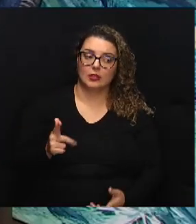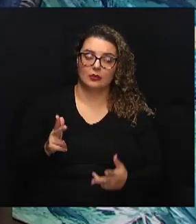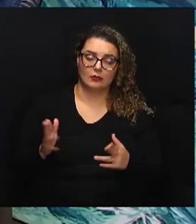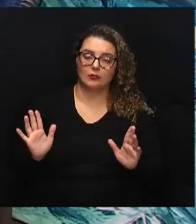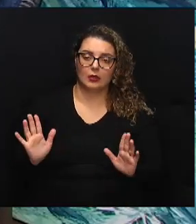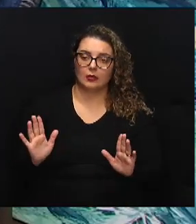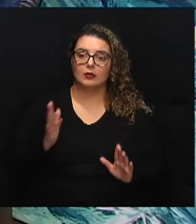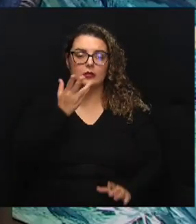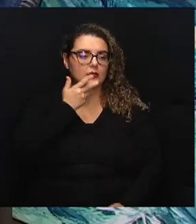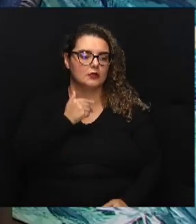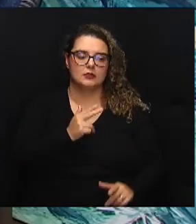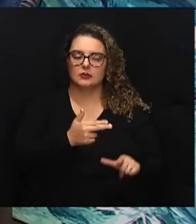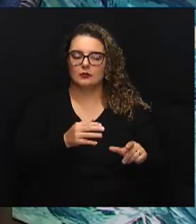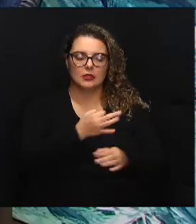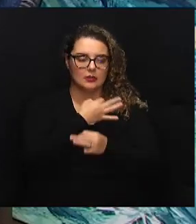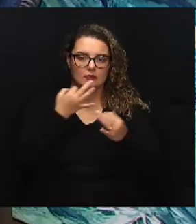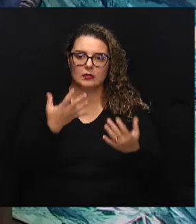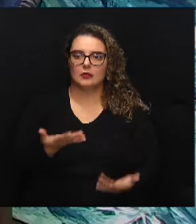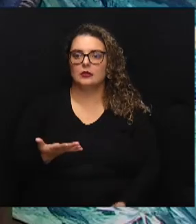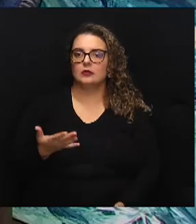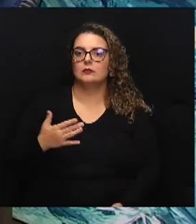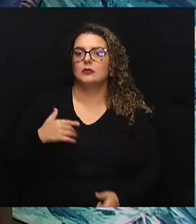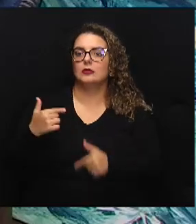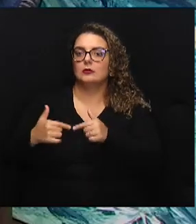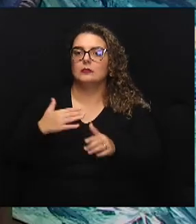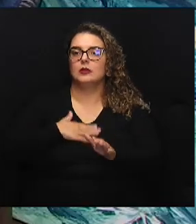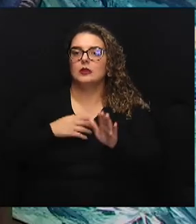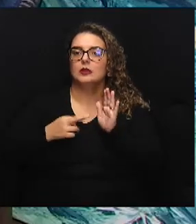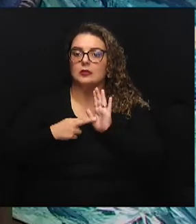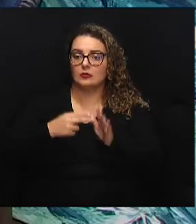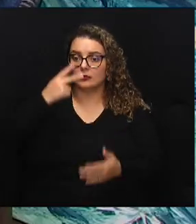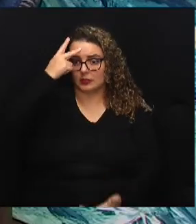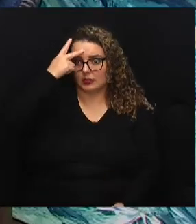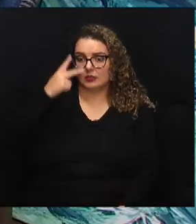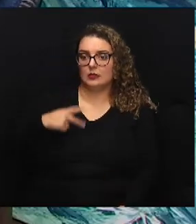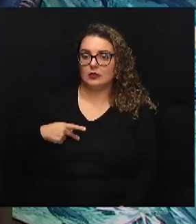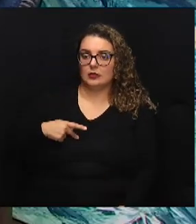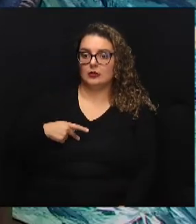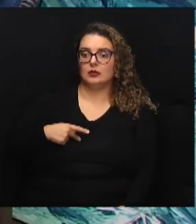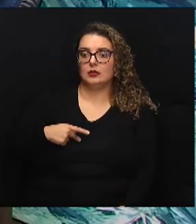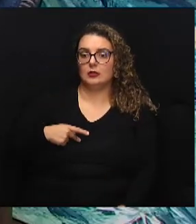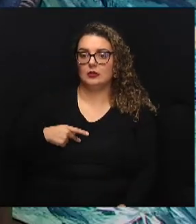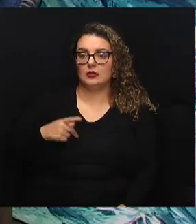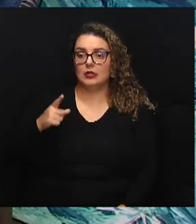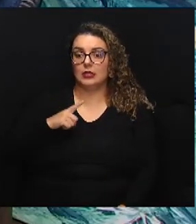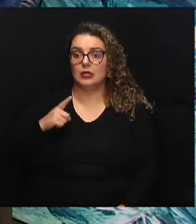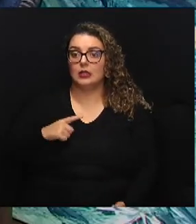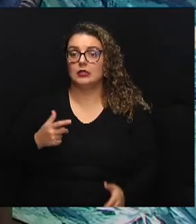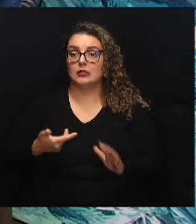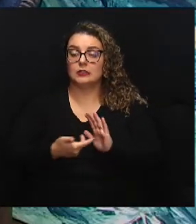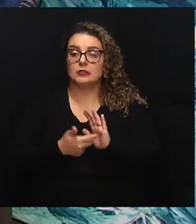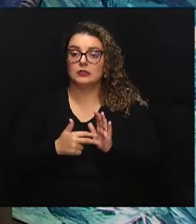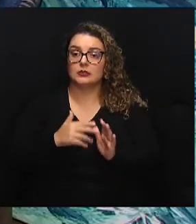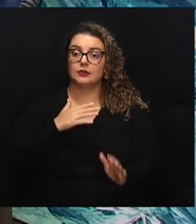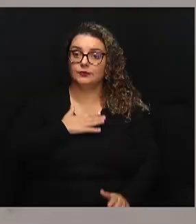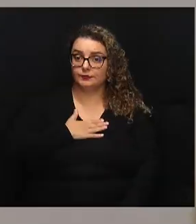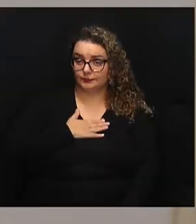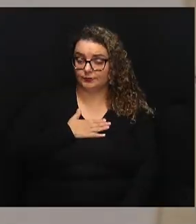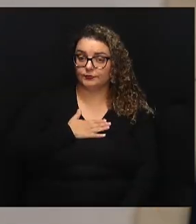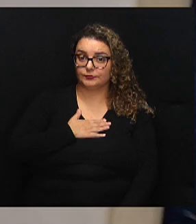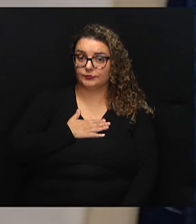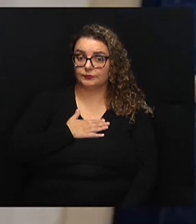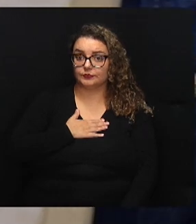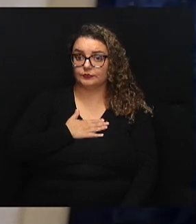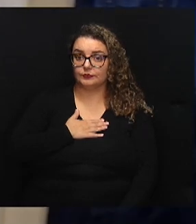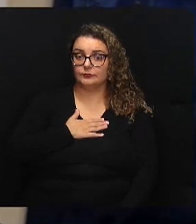o meu trabalho, o trabalho que me representa propriamente, passa a ter significado para mim a partir